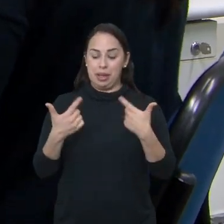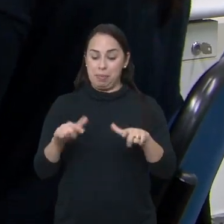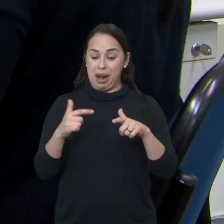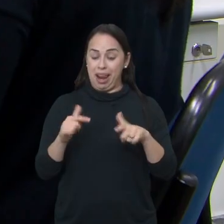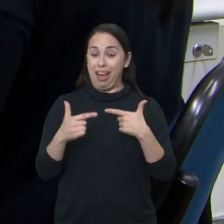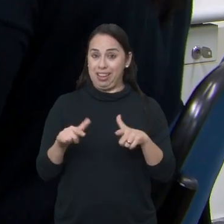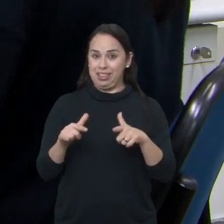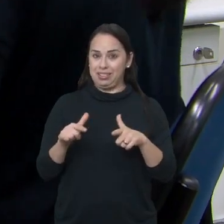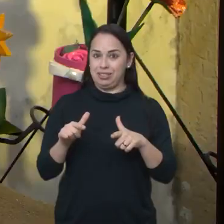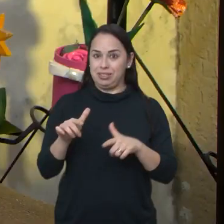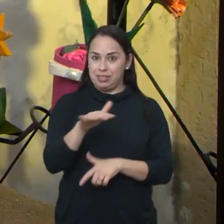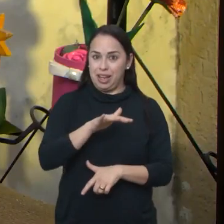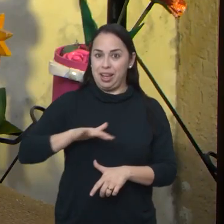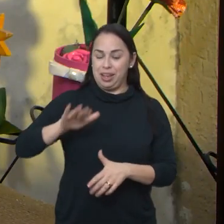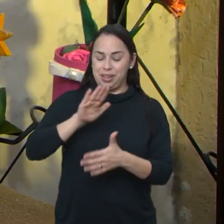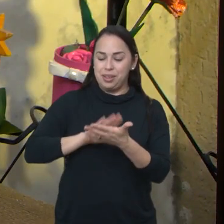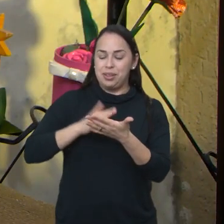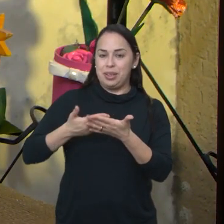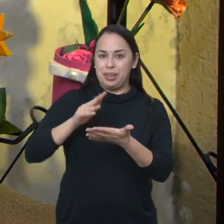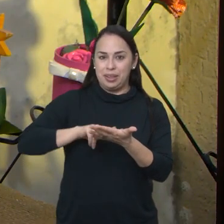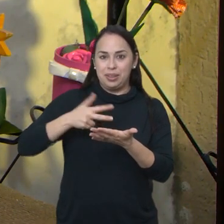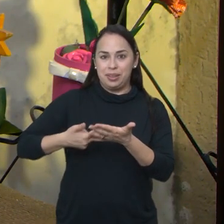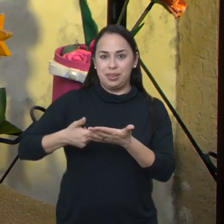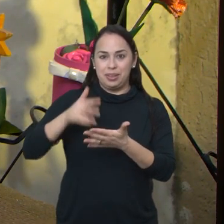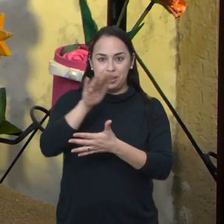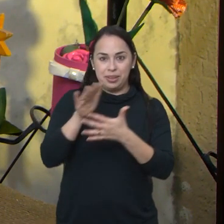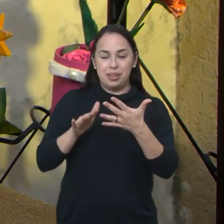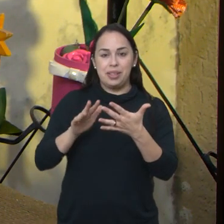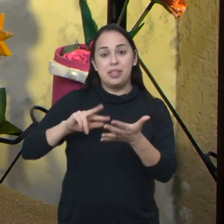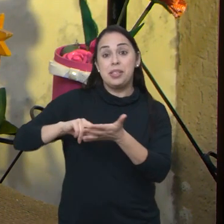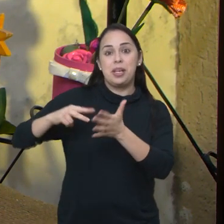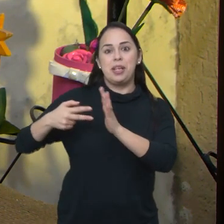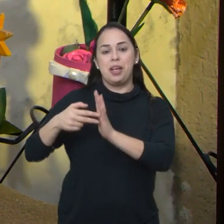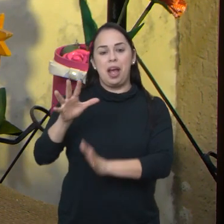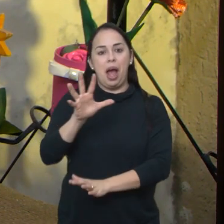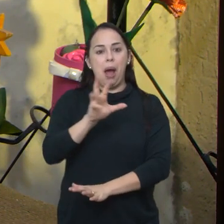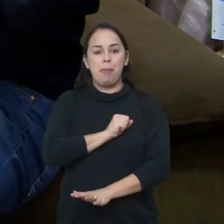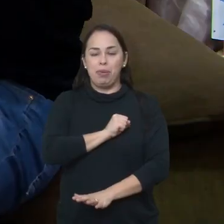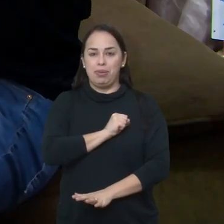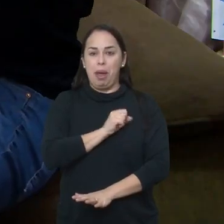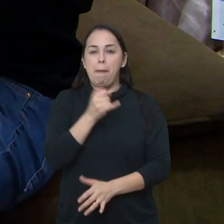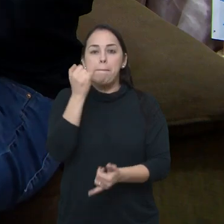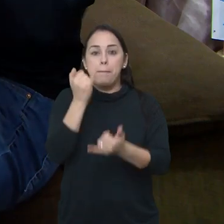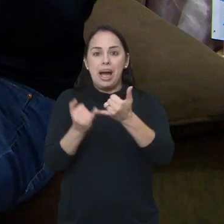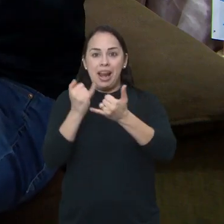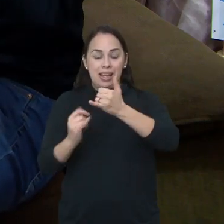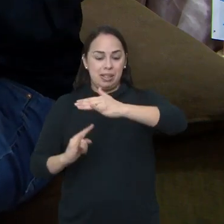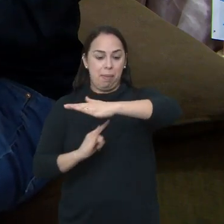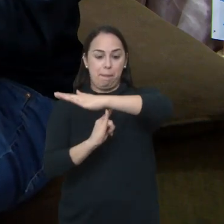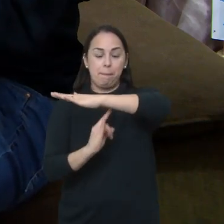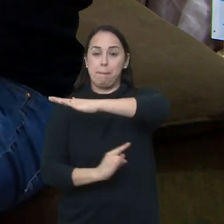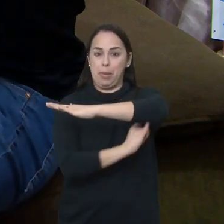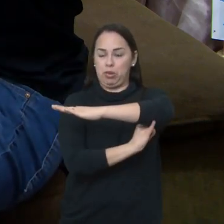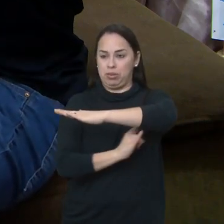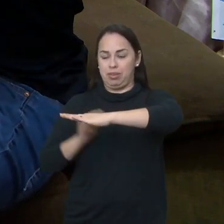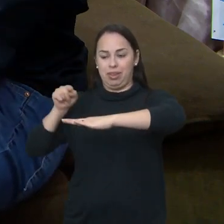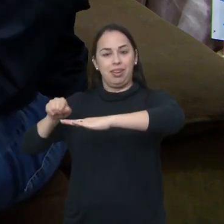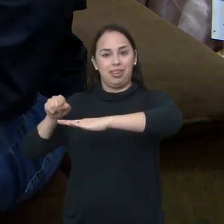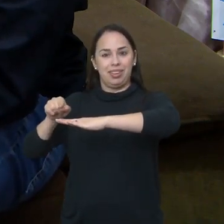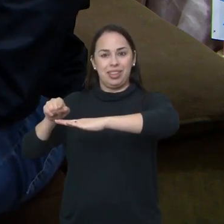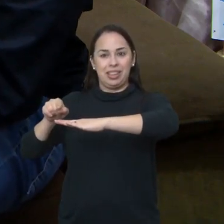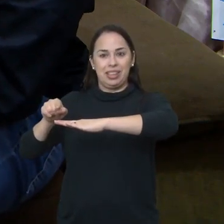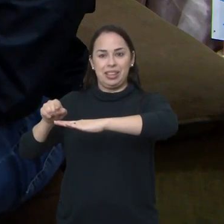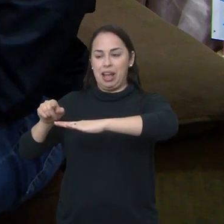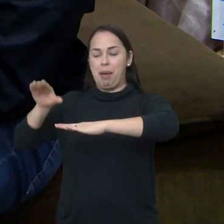Trabalhar como um intérprete tradutor de Libras, para mim, significa amor ao próximo. A gente é uma ponte, o intérprete é isso, é uma